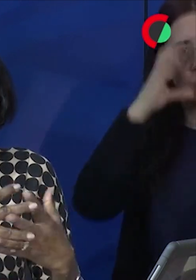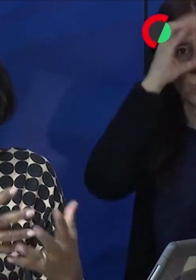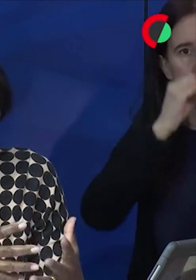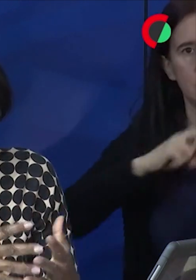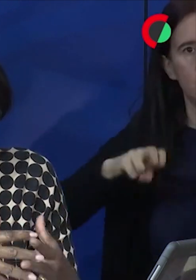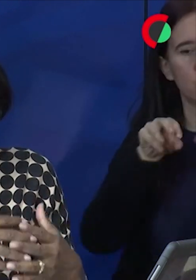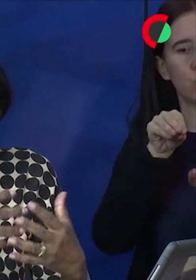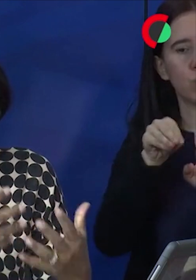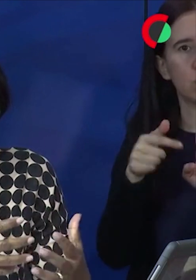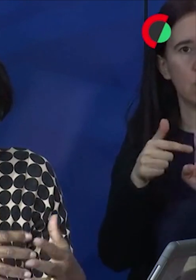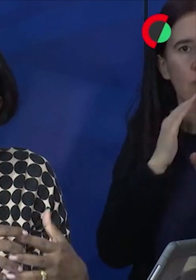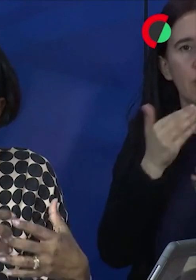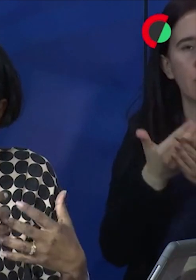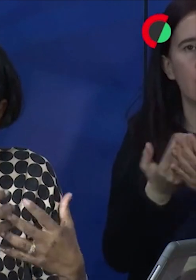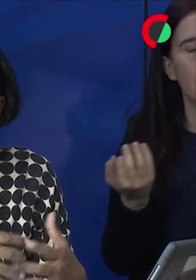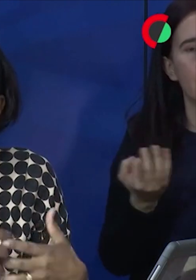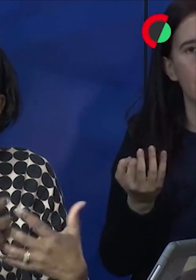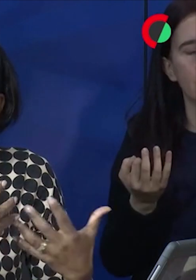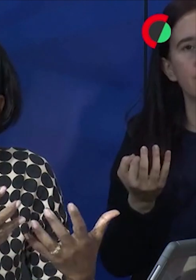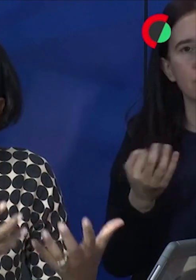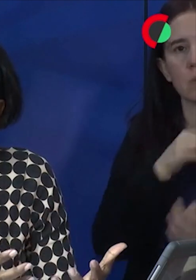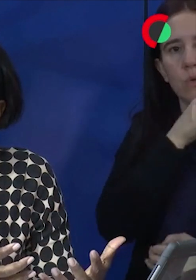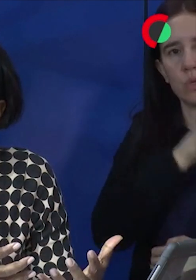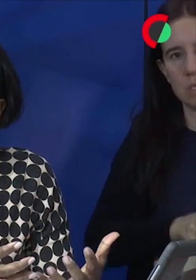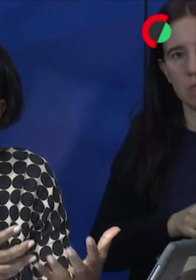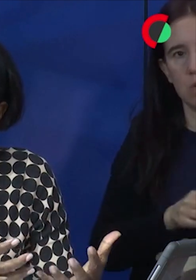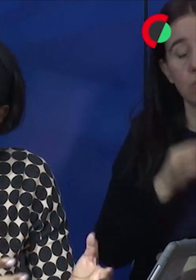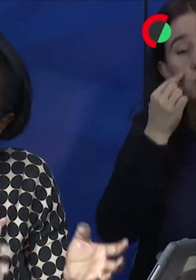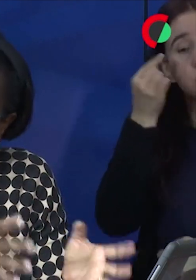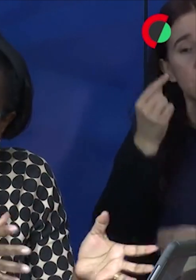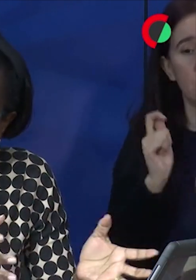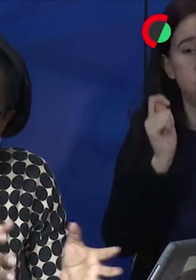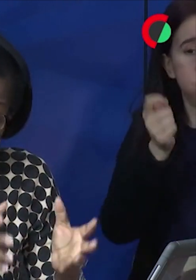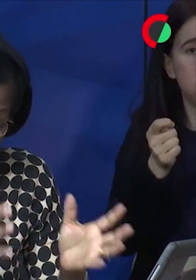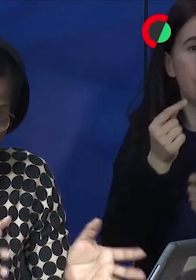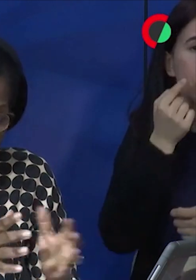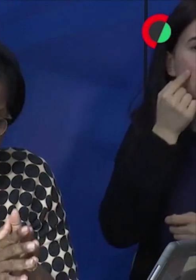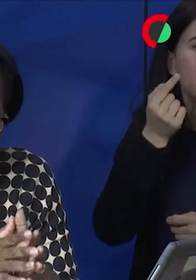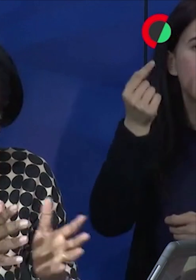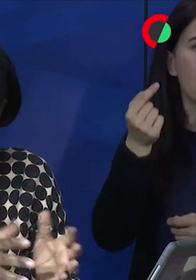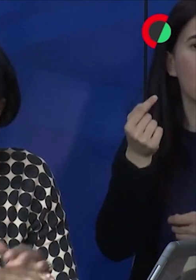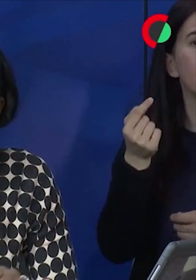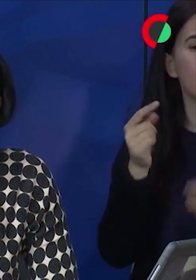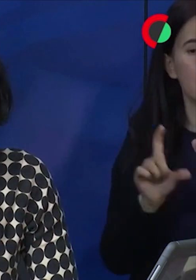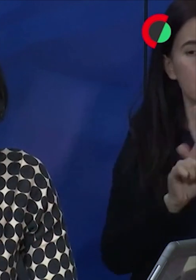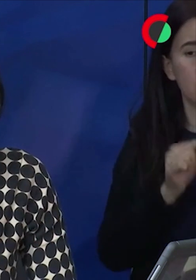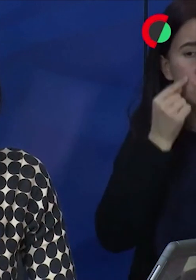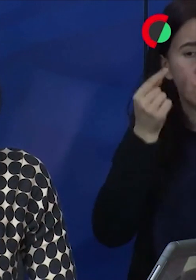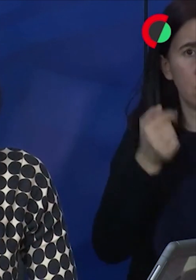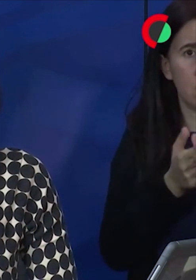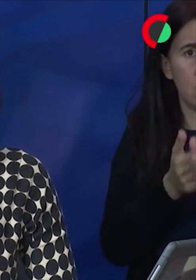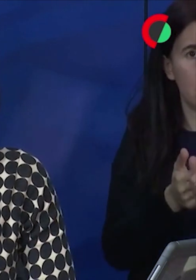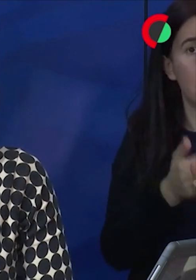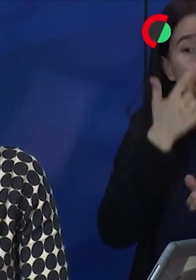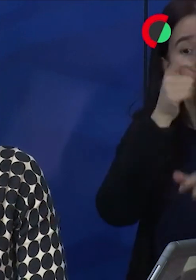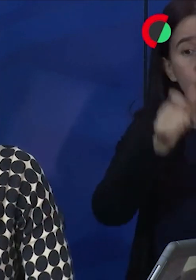Ministros leva-as a criar a dar uma autorização especial, neste caso é especial porque decorre desta legislação especial, para que